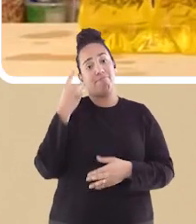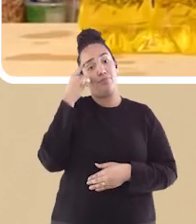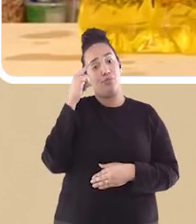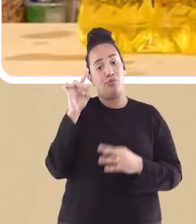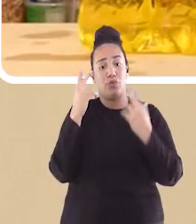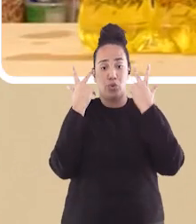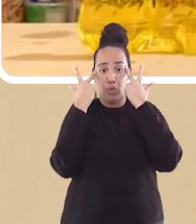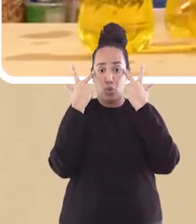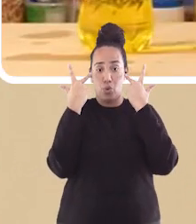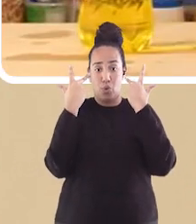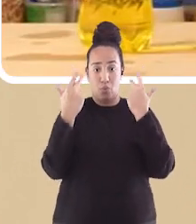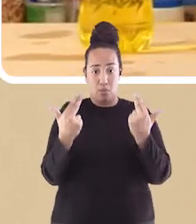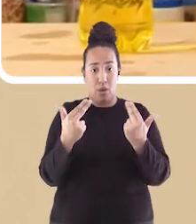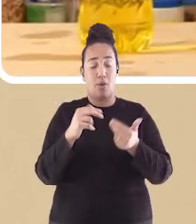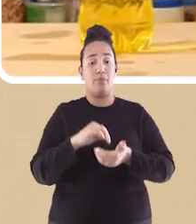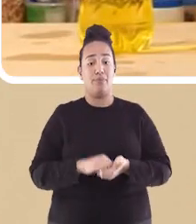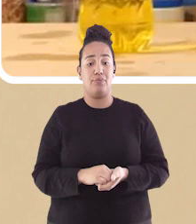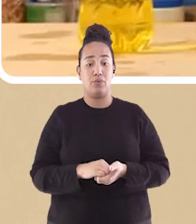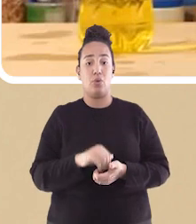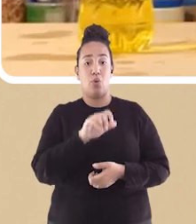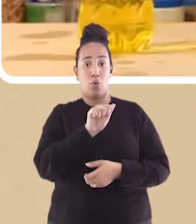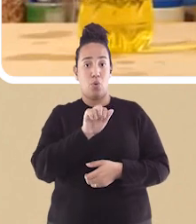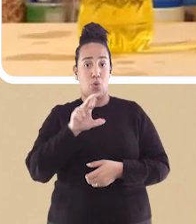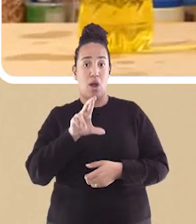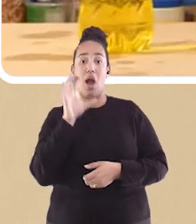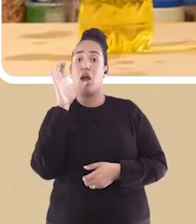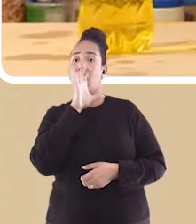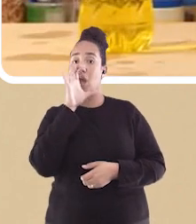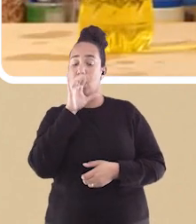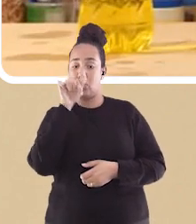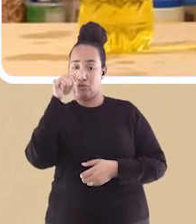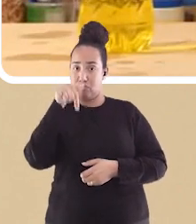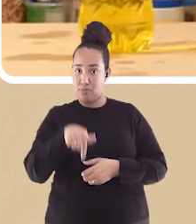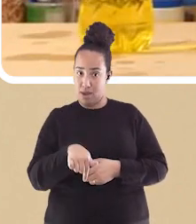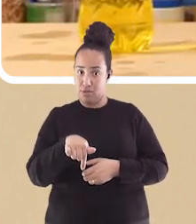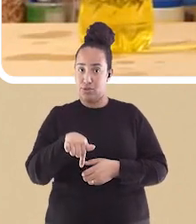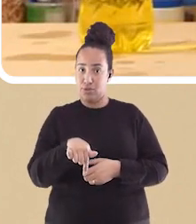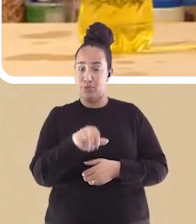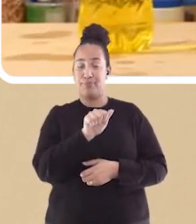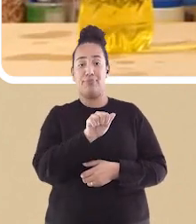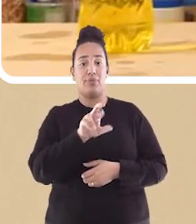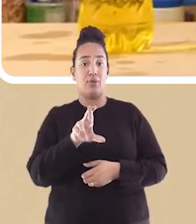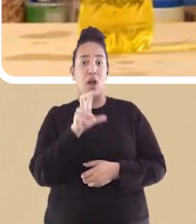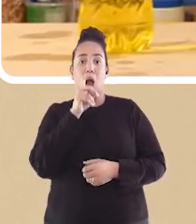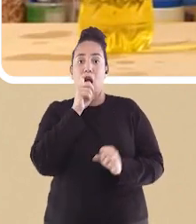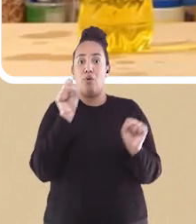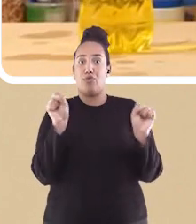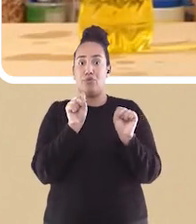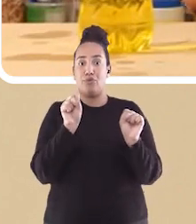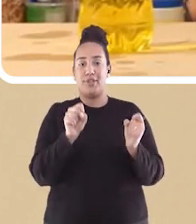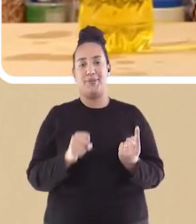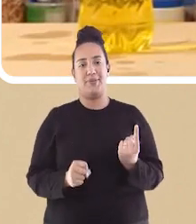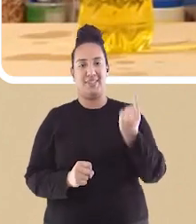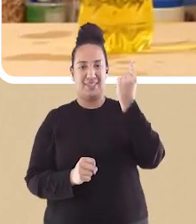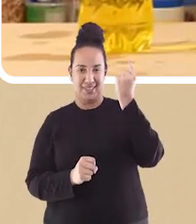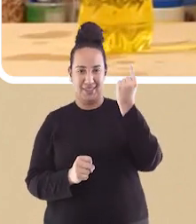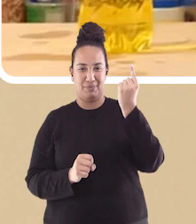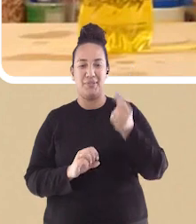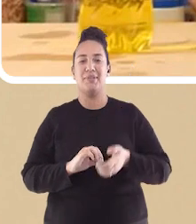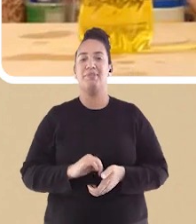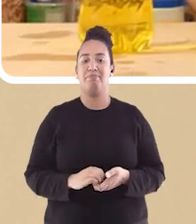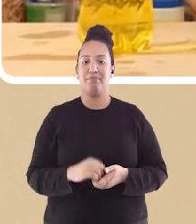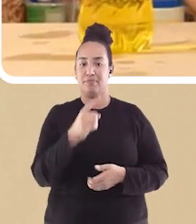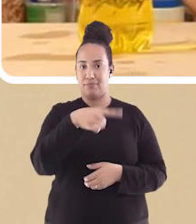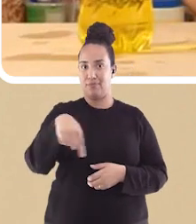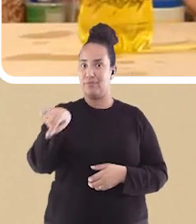comum, o ar quente vai ficar embaixo e o ar frio vai ficar em cima.